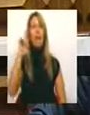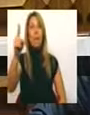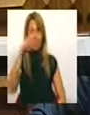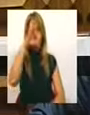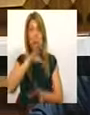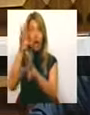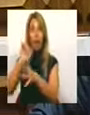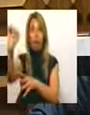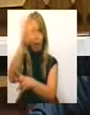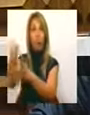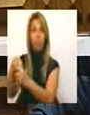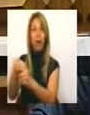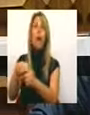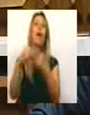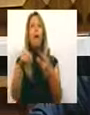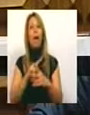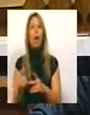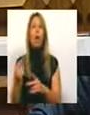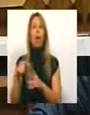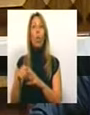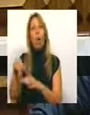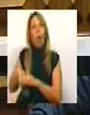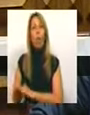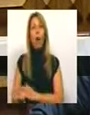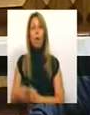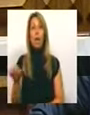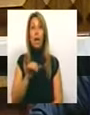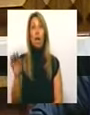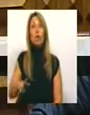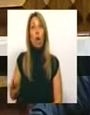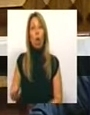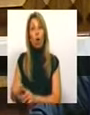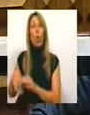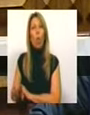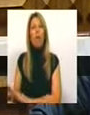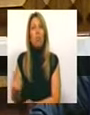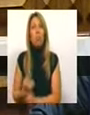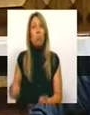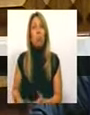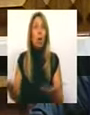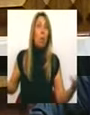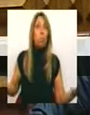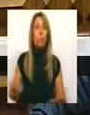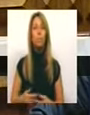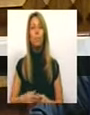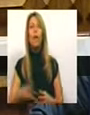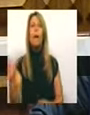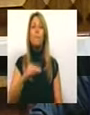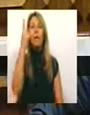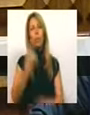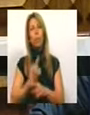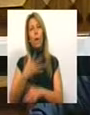Ministério, engavetou os 500 milhões e estão lá a aguardar, sabe-se lá Deus por quando e porquê. Olhe, Sr. Ministro, mais uma coisa que lhe queria